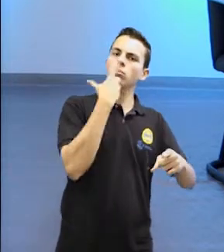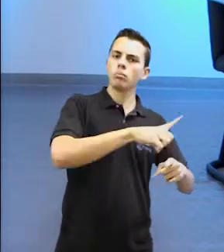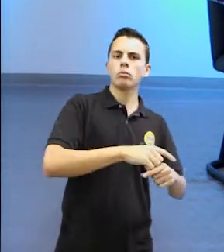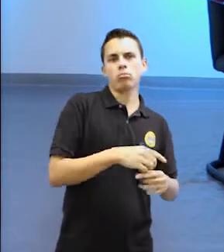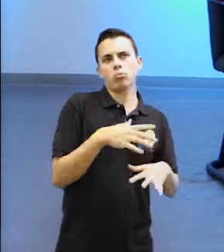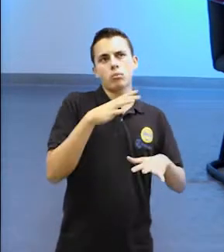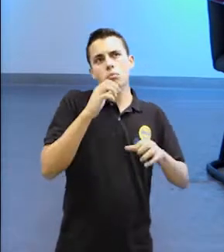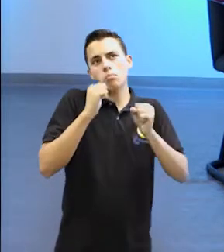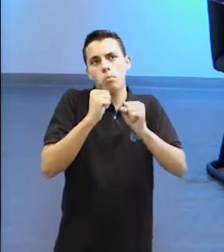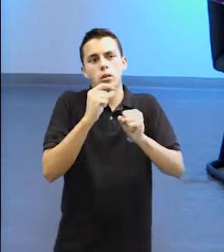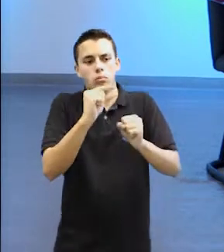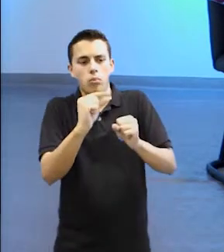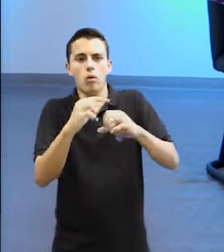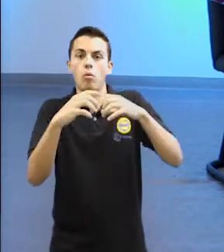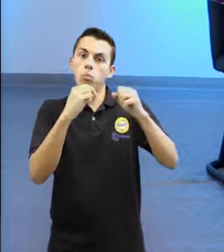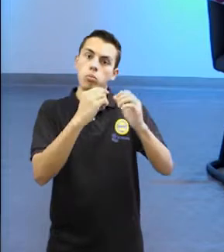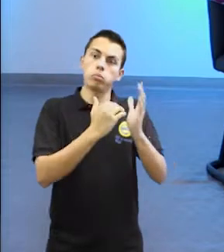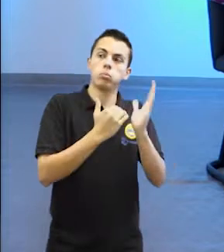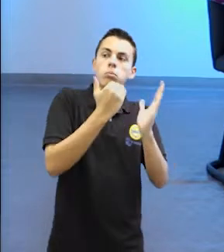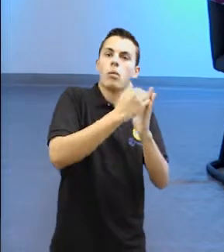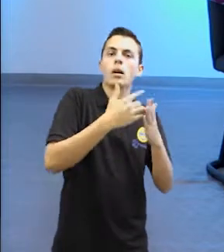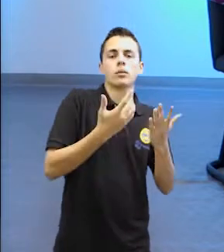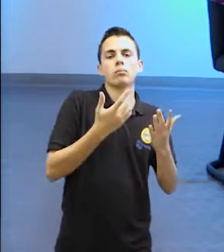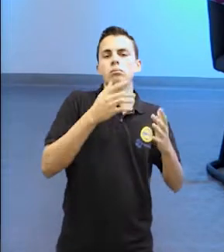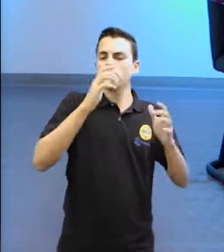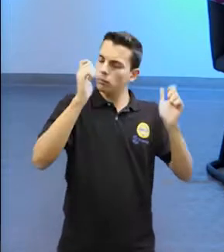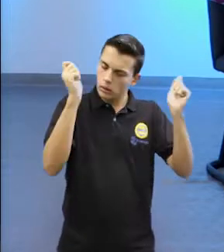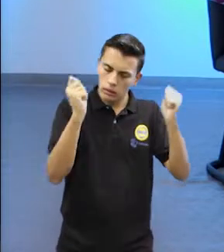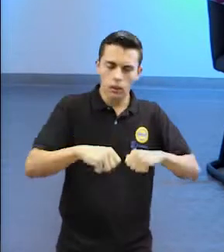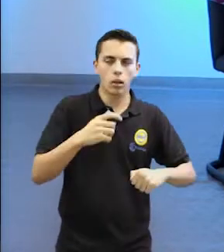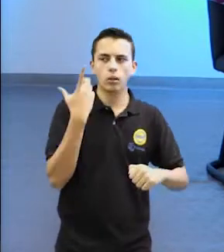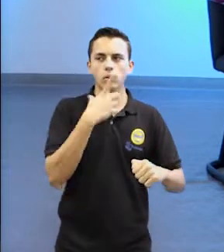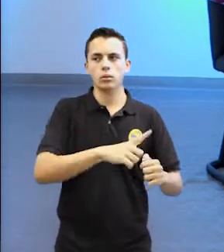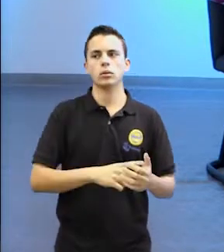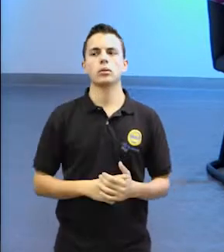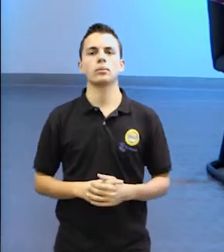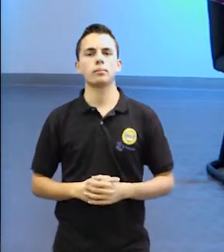né? a forma que eu encontrei é usar uma comédia,